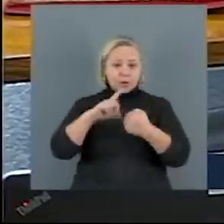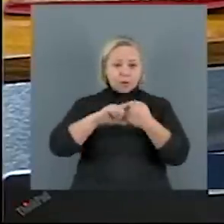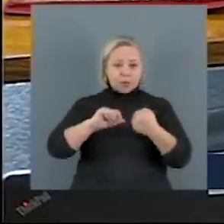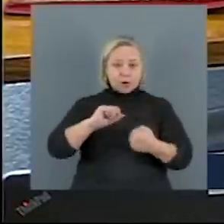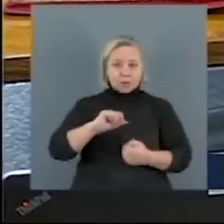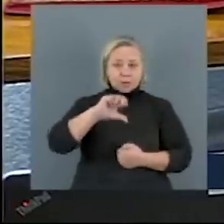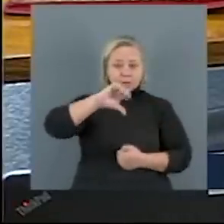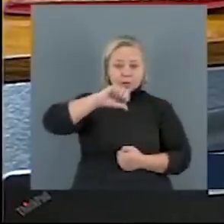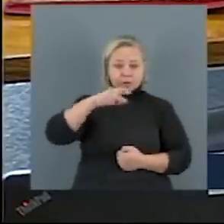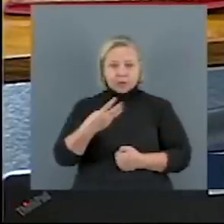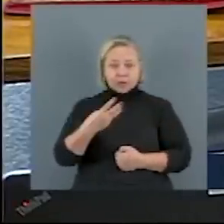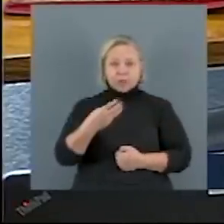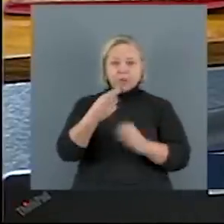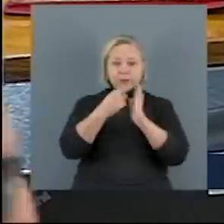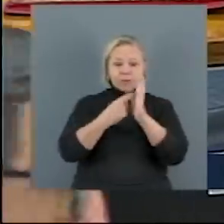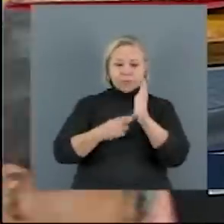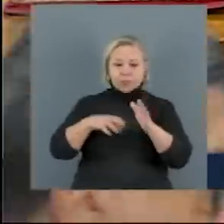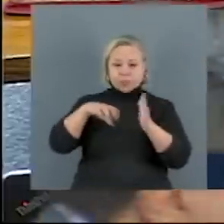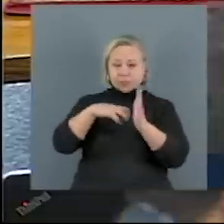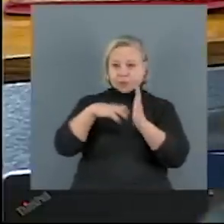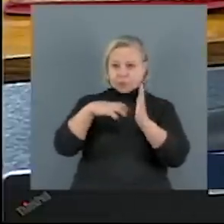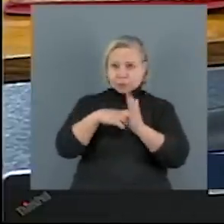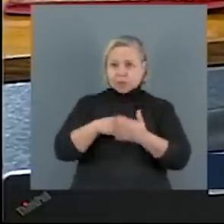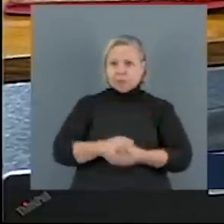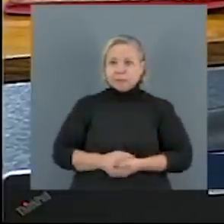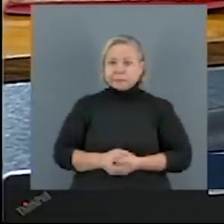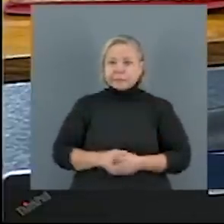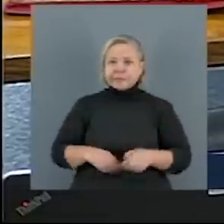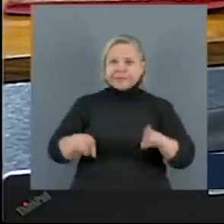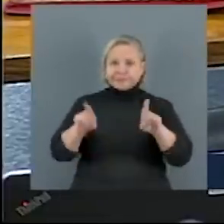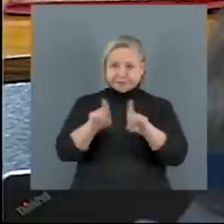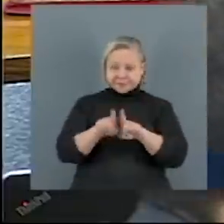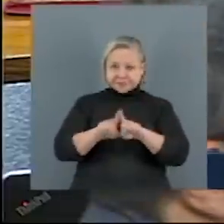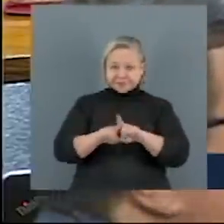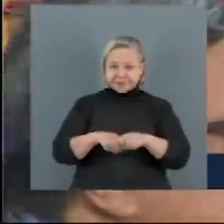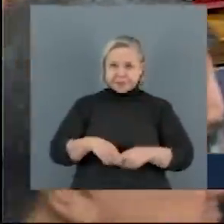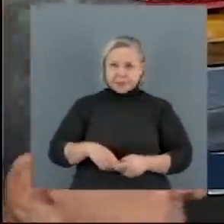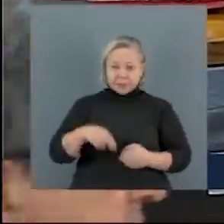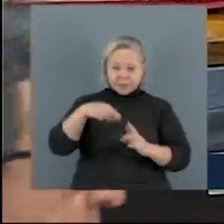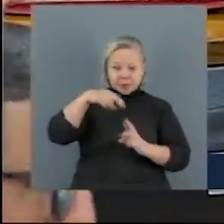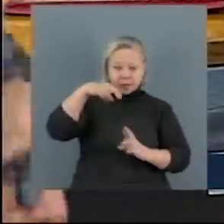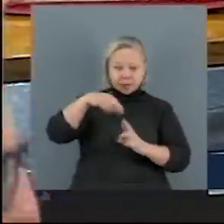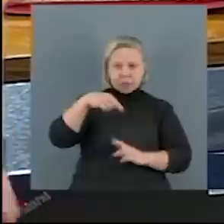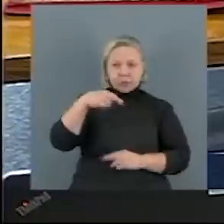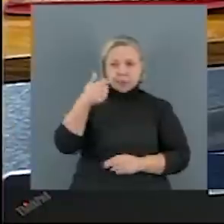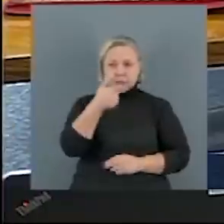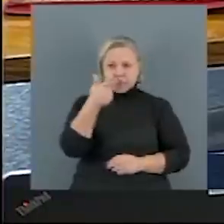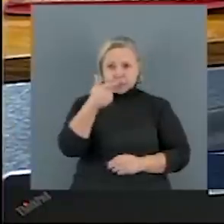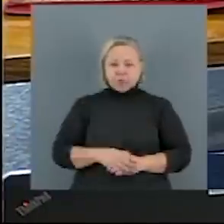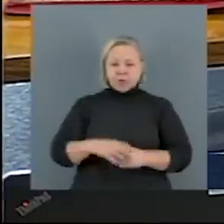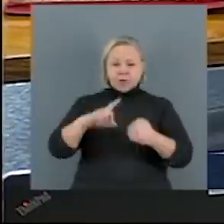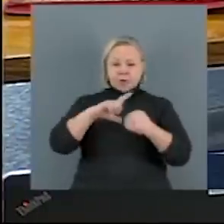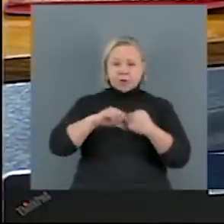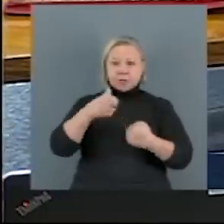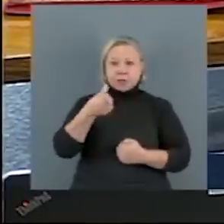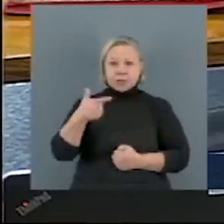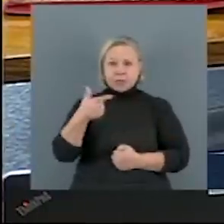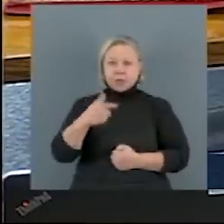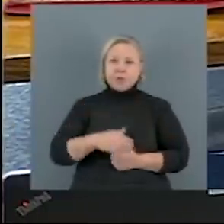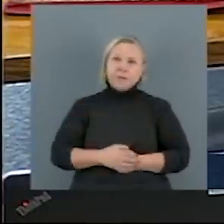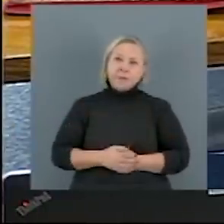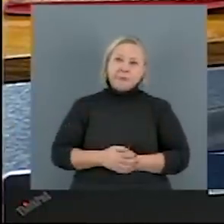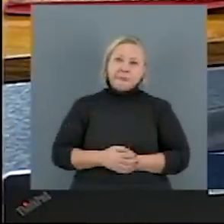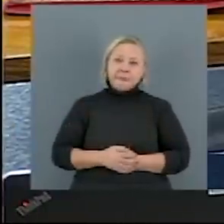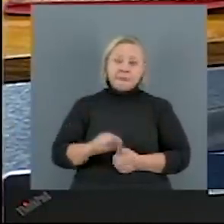do regimento do Senado e os artigos 58, parágrafo 2º, inciso 2º e 62, parágrafo 9º da Constituição Federal, prevê o seguinte: